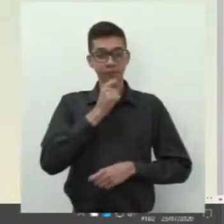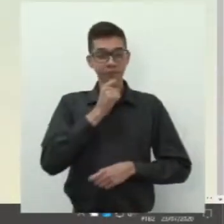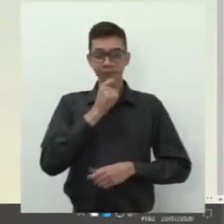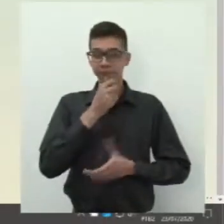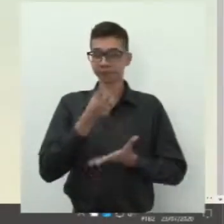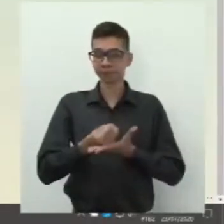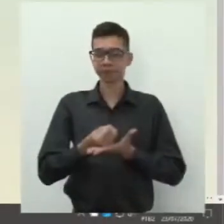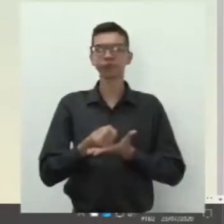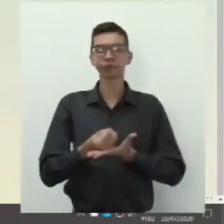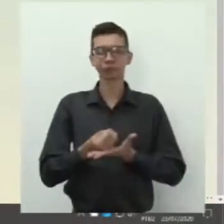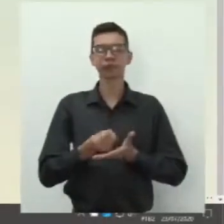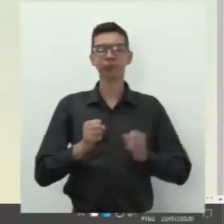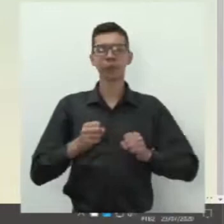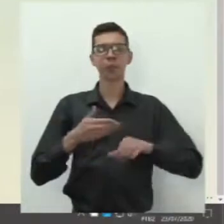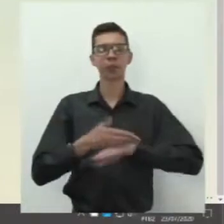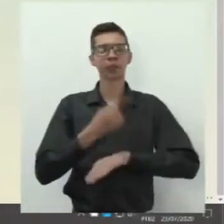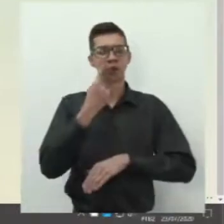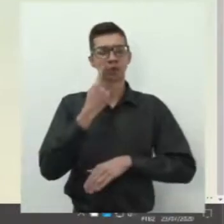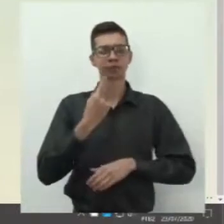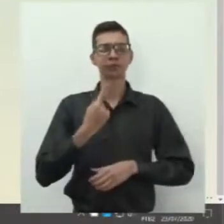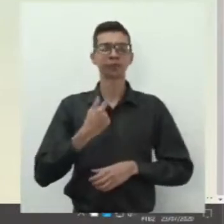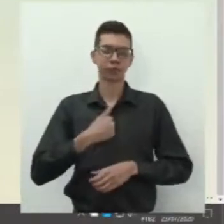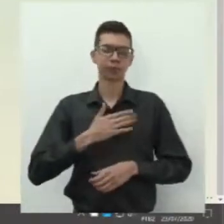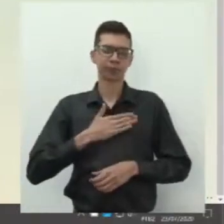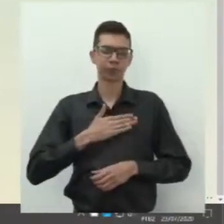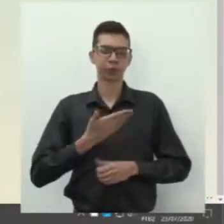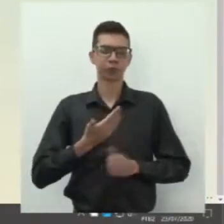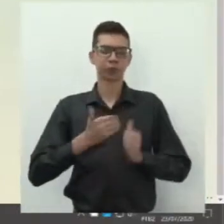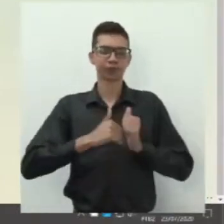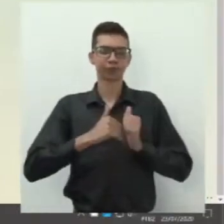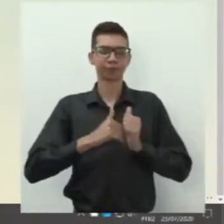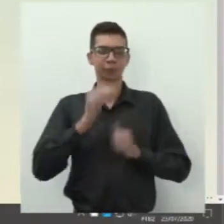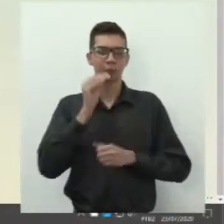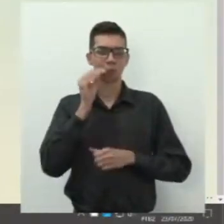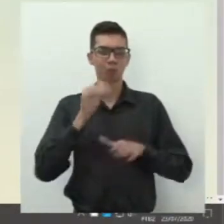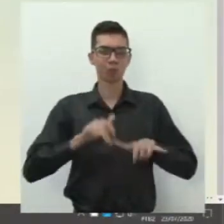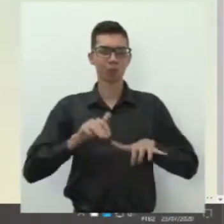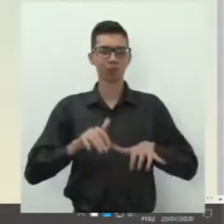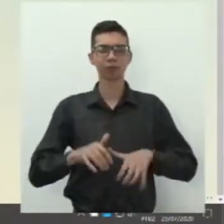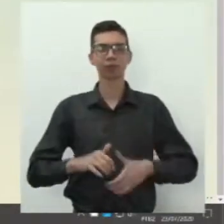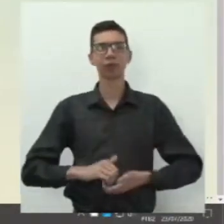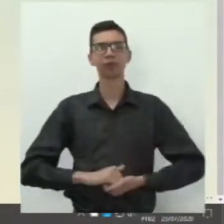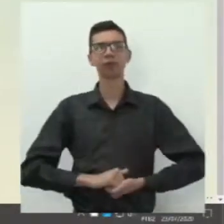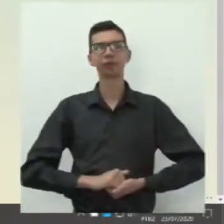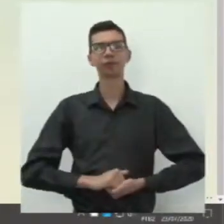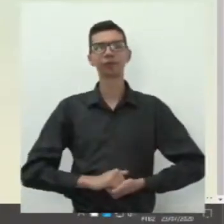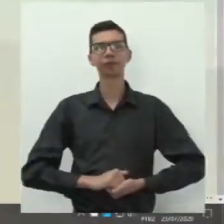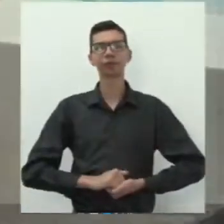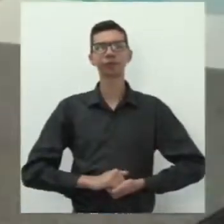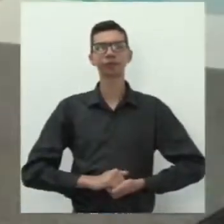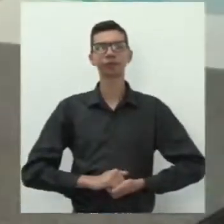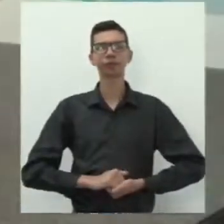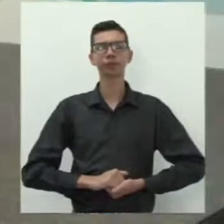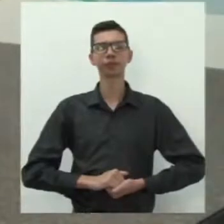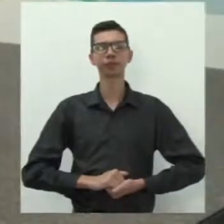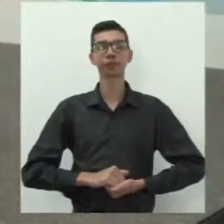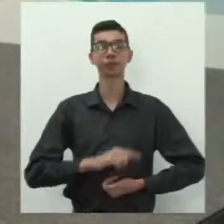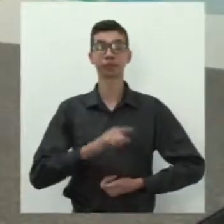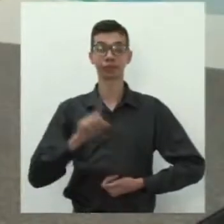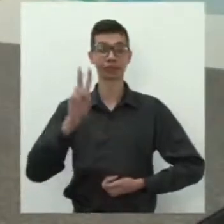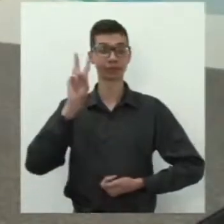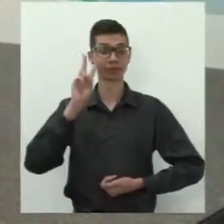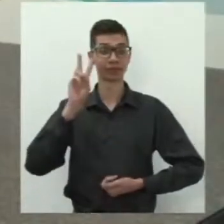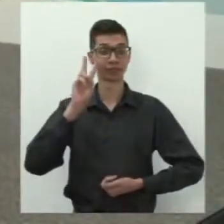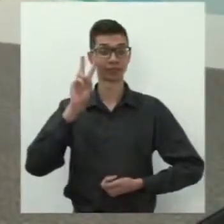você se loga lá, ó, vou logar com a minha senha aqui. Lembrando que para a gente fazer esse login, a gente tem que usar o e-mail que a gente tem